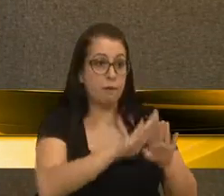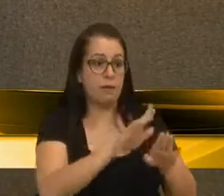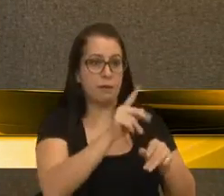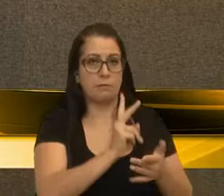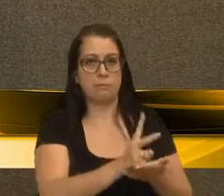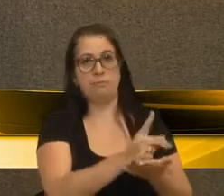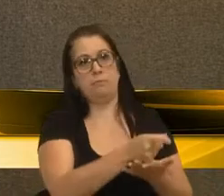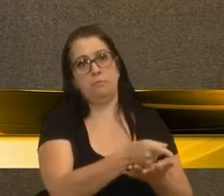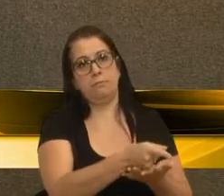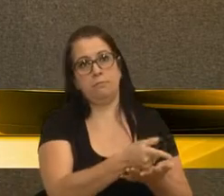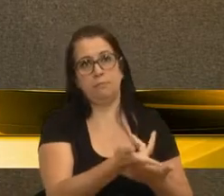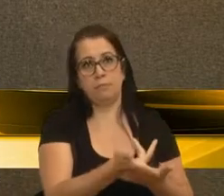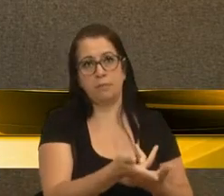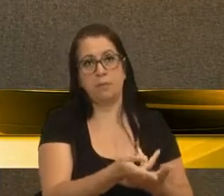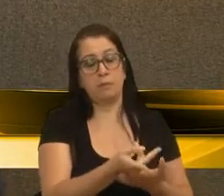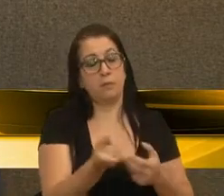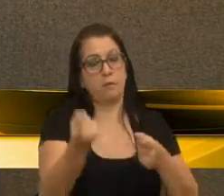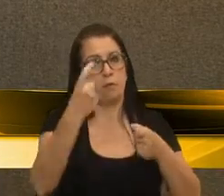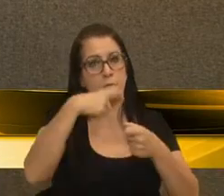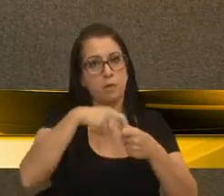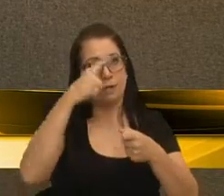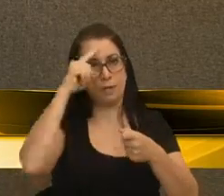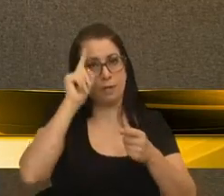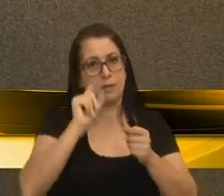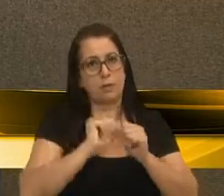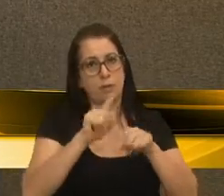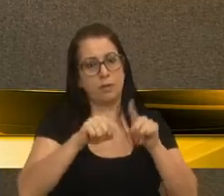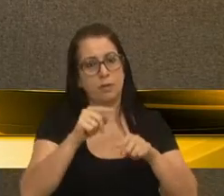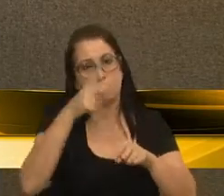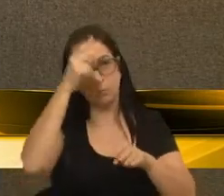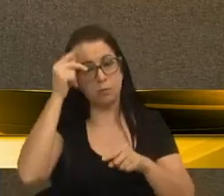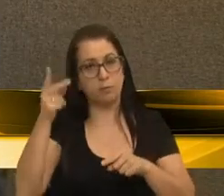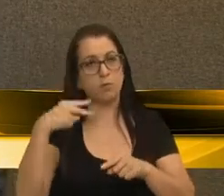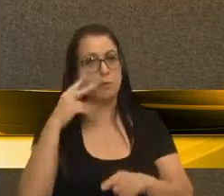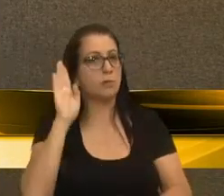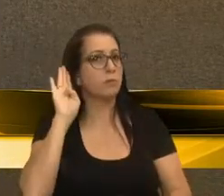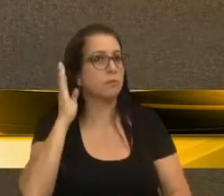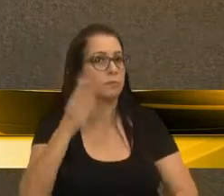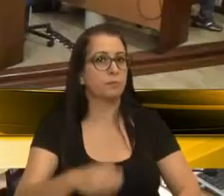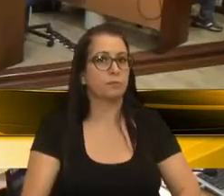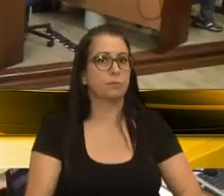definitivamente. Então, vamos retomar essa ideia do mercado público. Pois não, vereador Tomé?